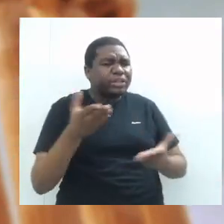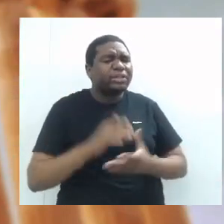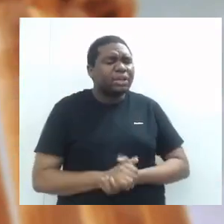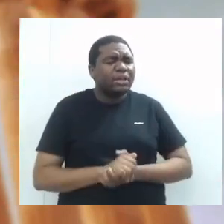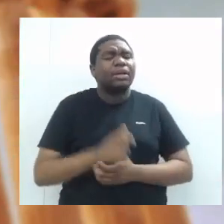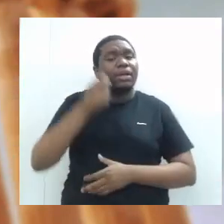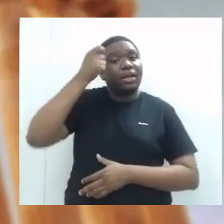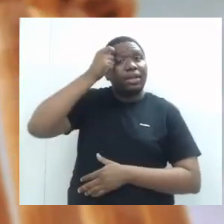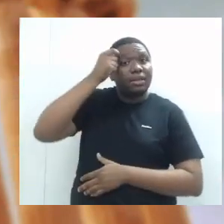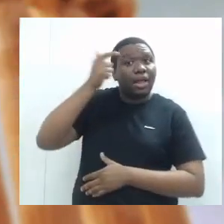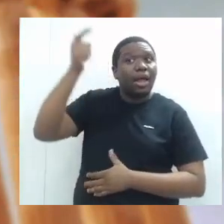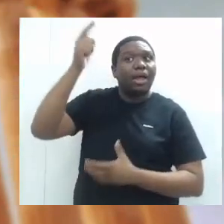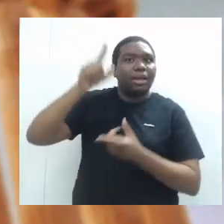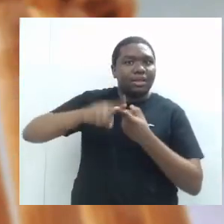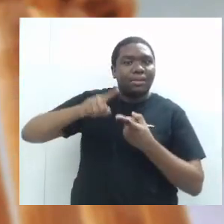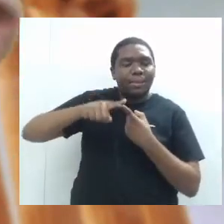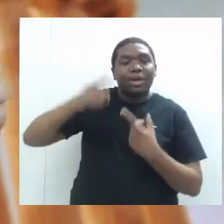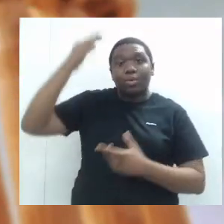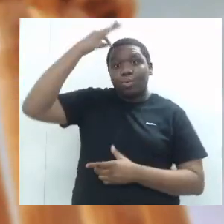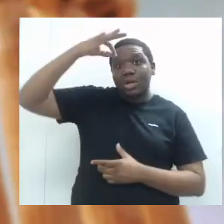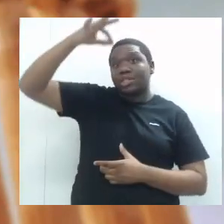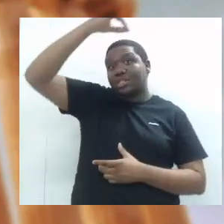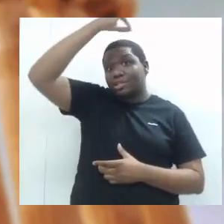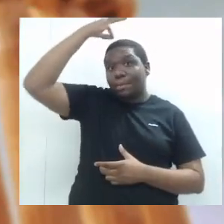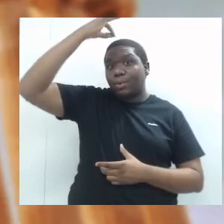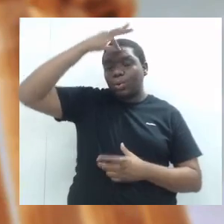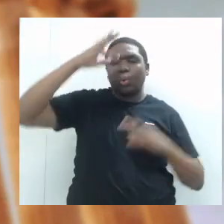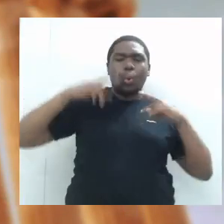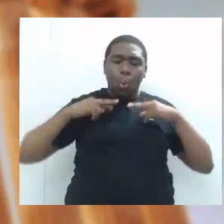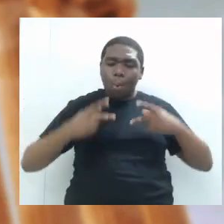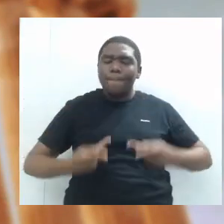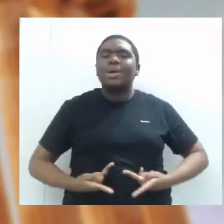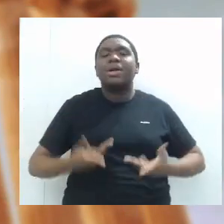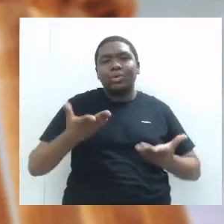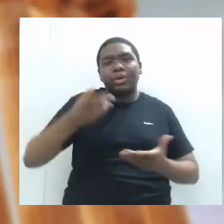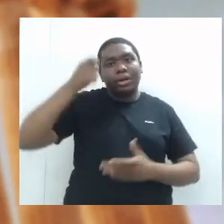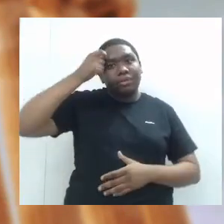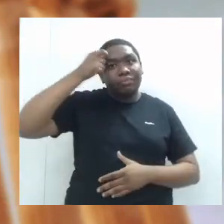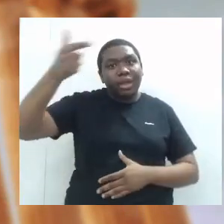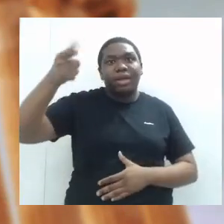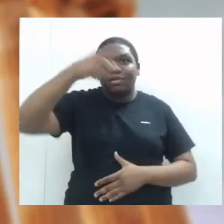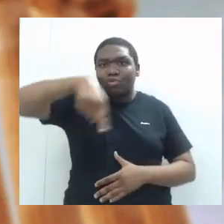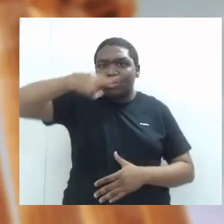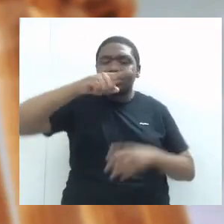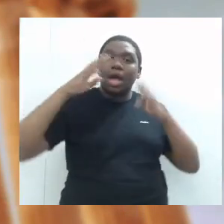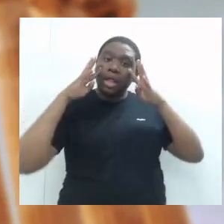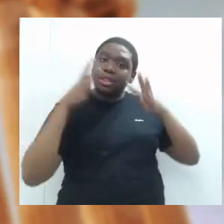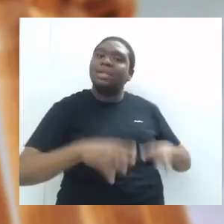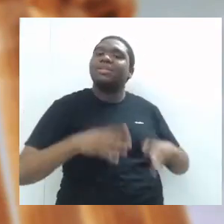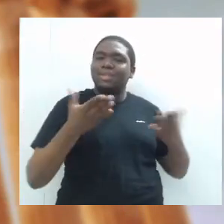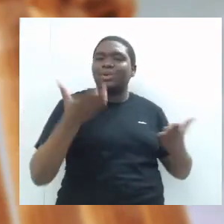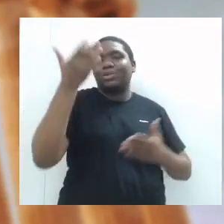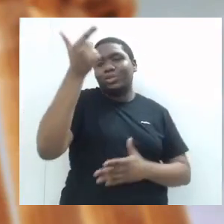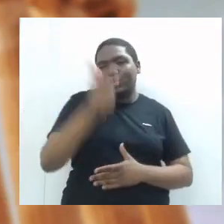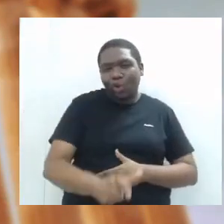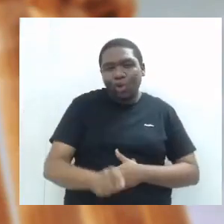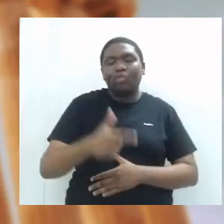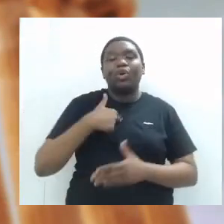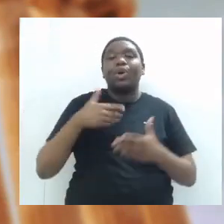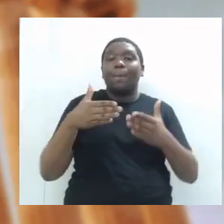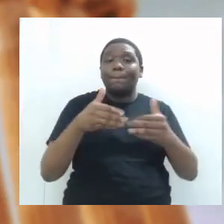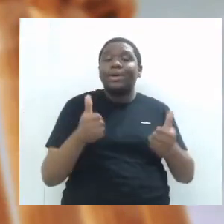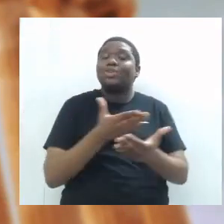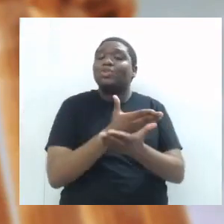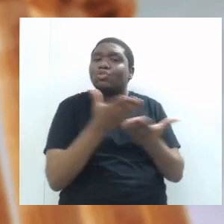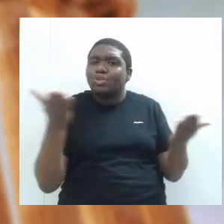o espírito humano, idealismo. Então prestem bem atenção. Mais uma vez, peço a vocês,